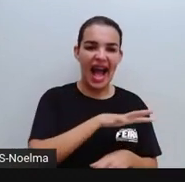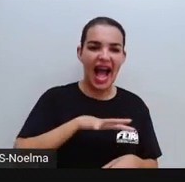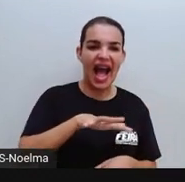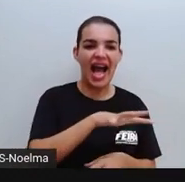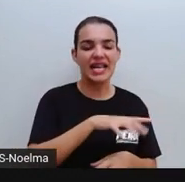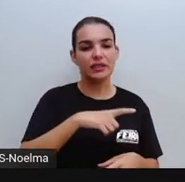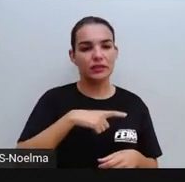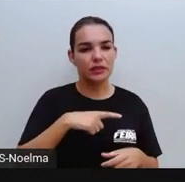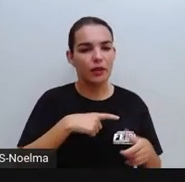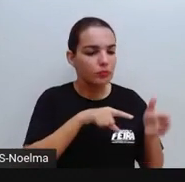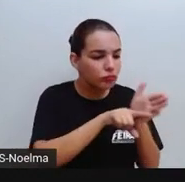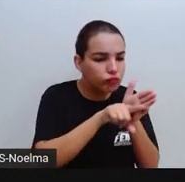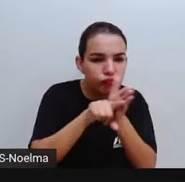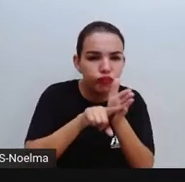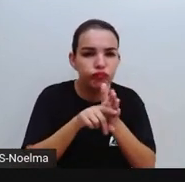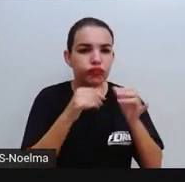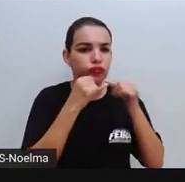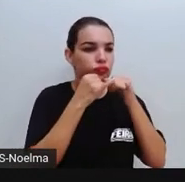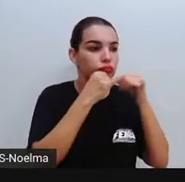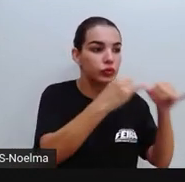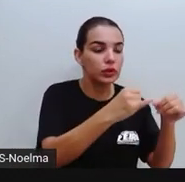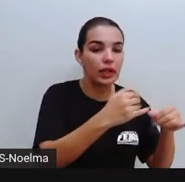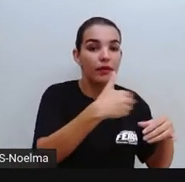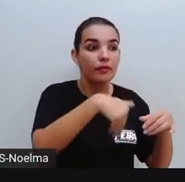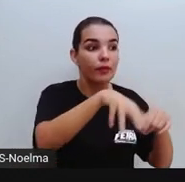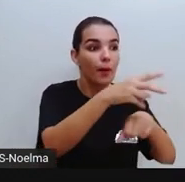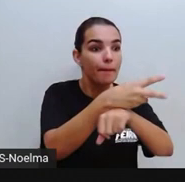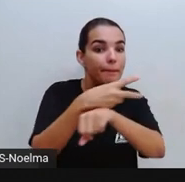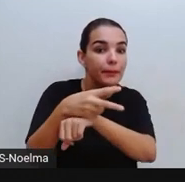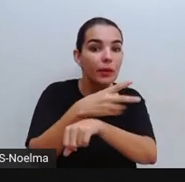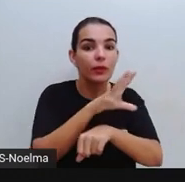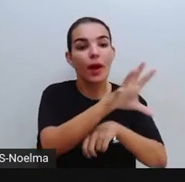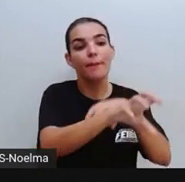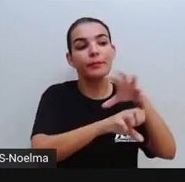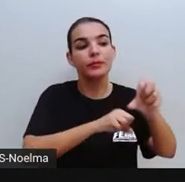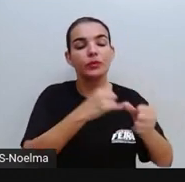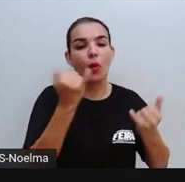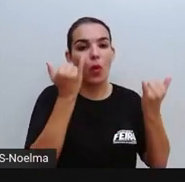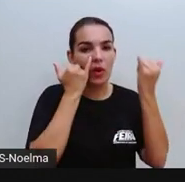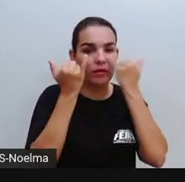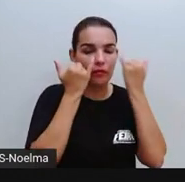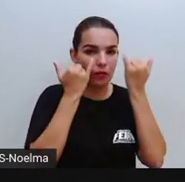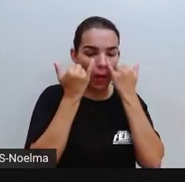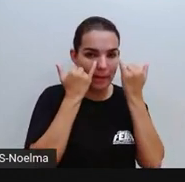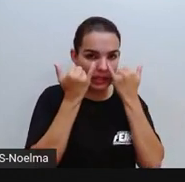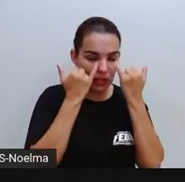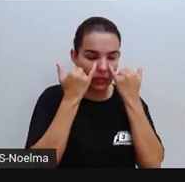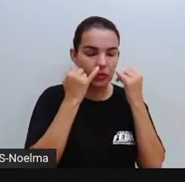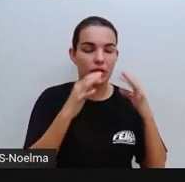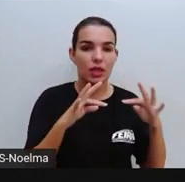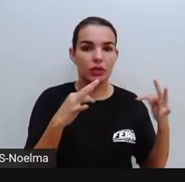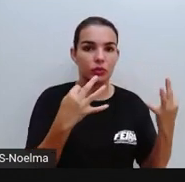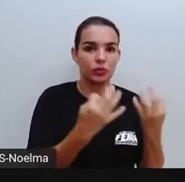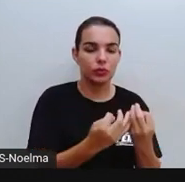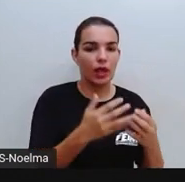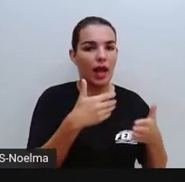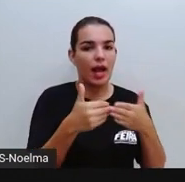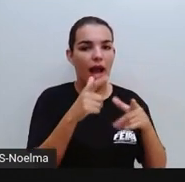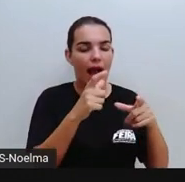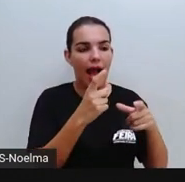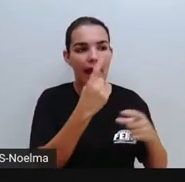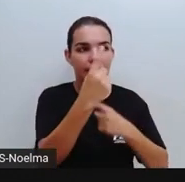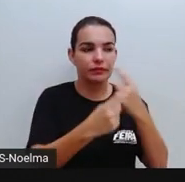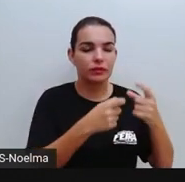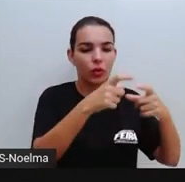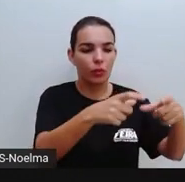ali nessa notícia que foi atrás às vezes não algum fato que aconteceu ela foi até o local ela